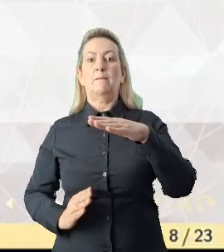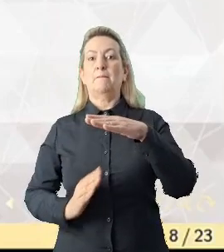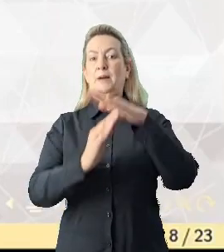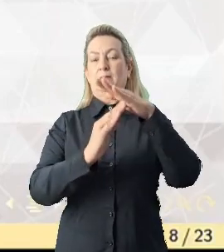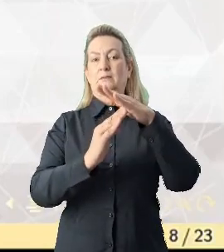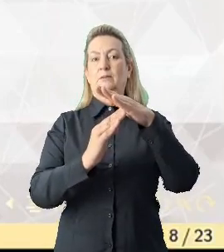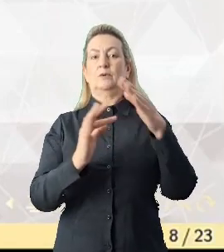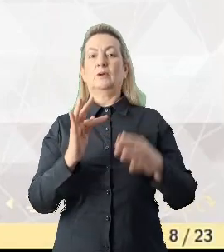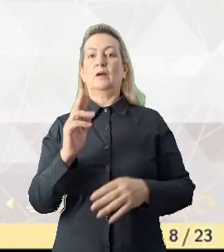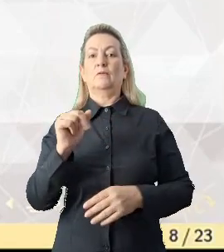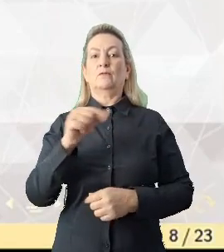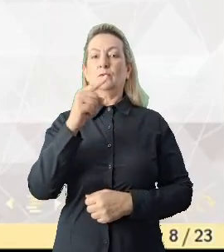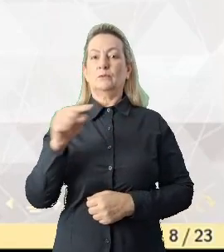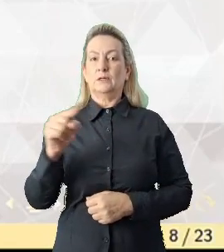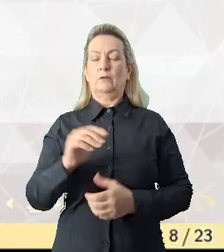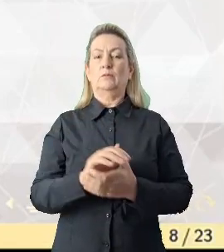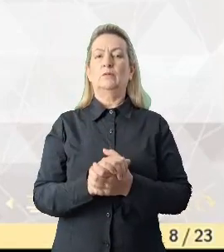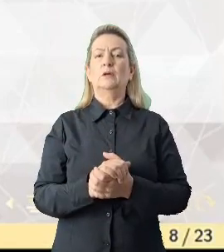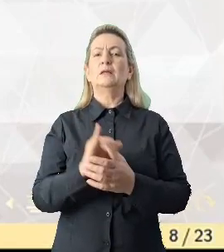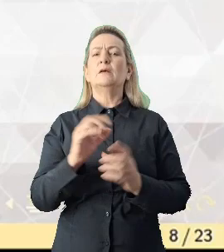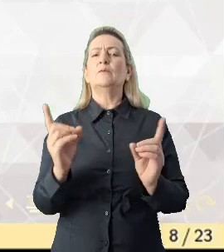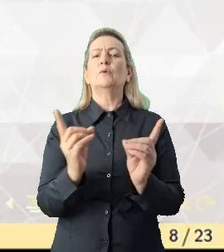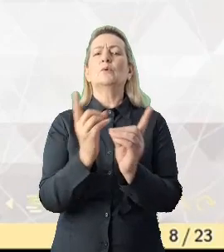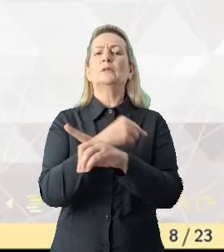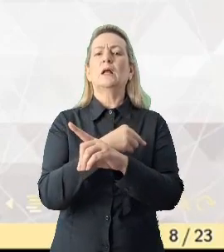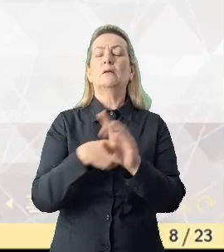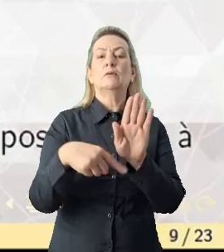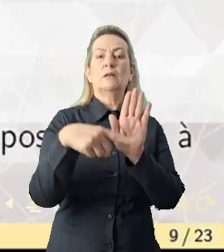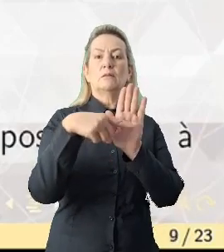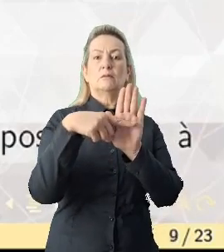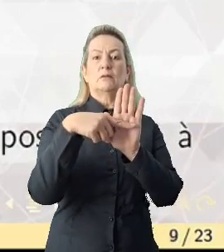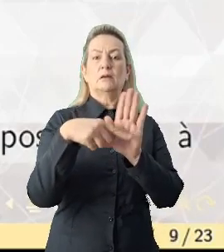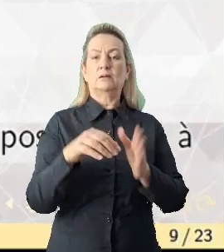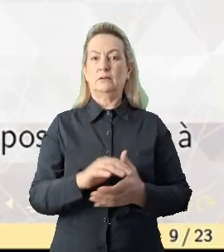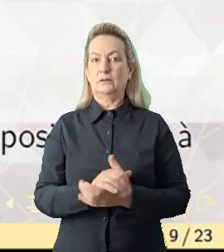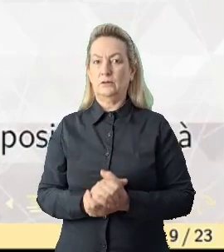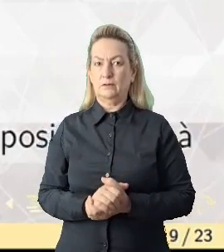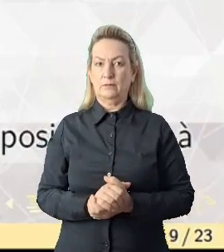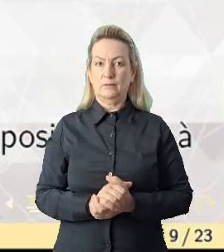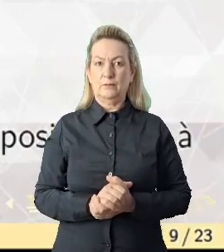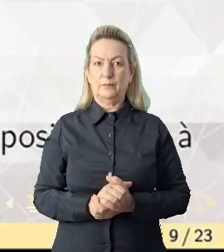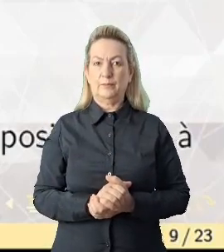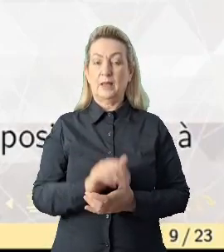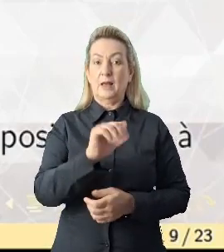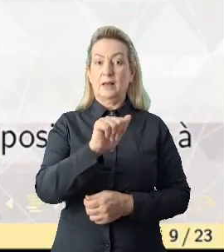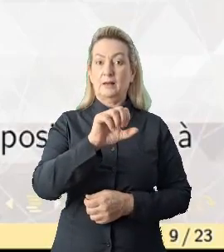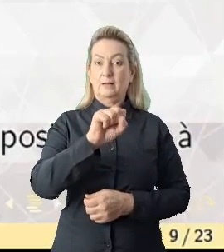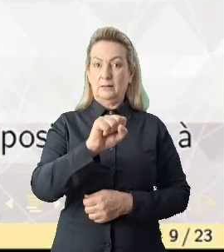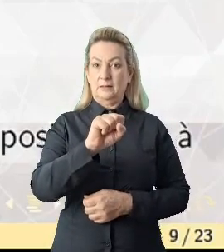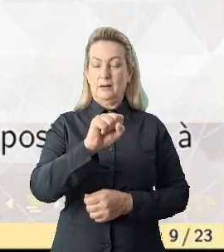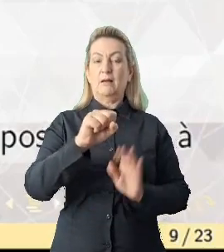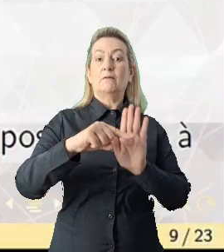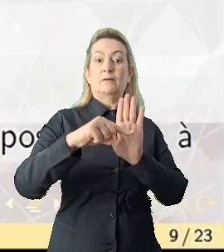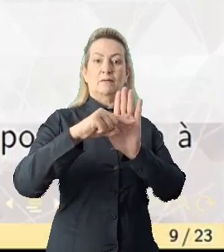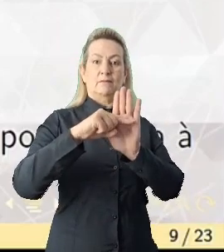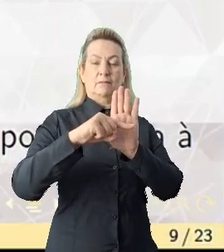é o ponto de máximo da função. Isso tem que ficar claro nisso, tá? Tem que tomar cuidado com isso. E se ela for o contrário, né? For negativo?